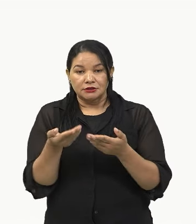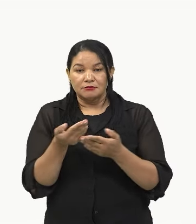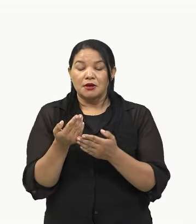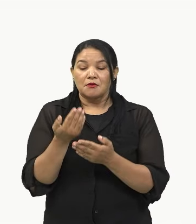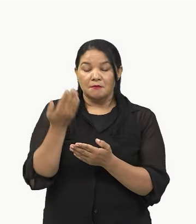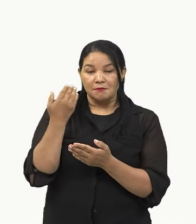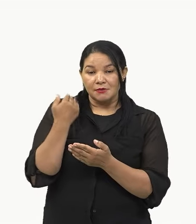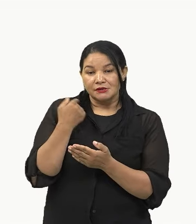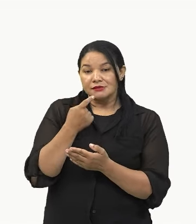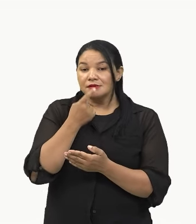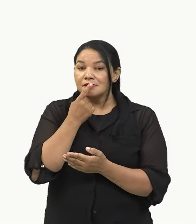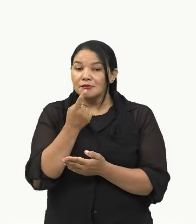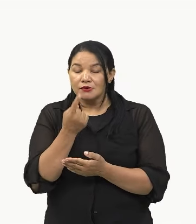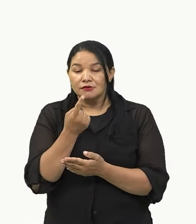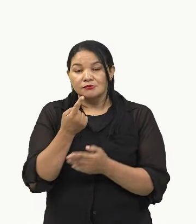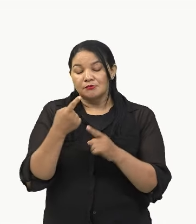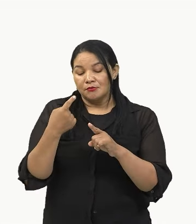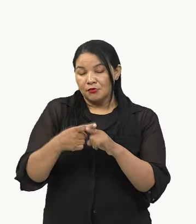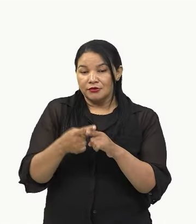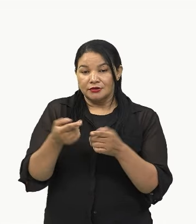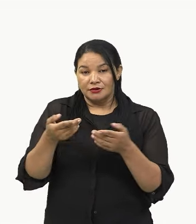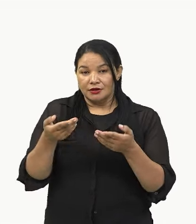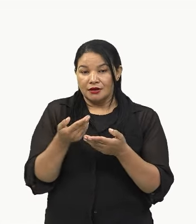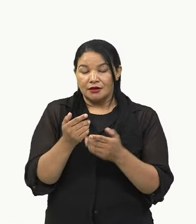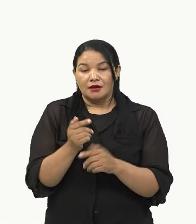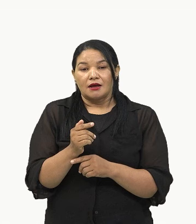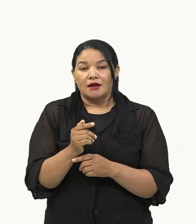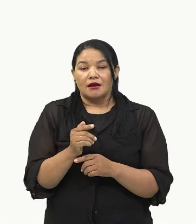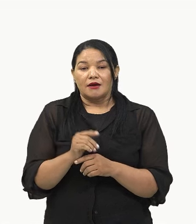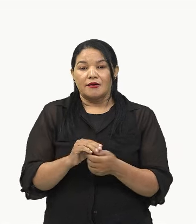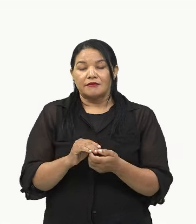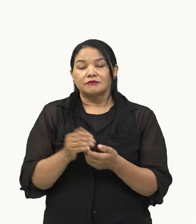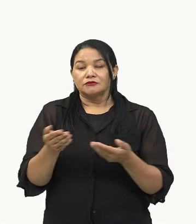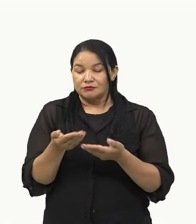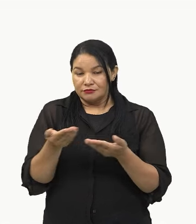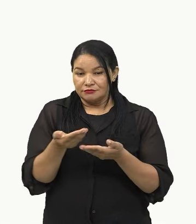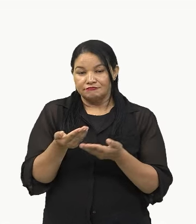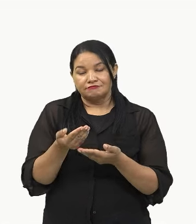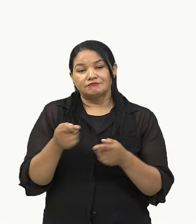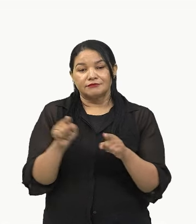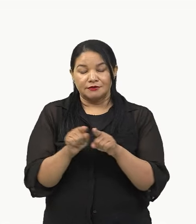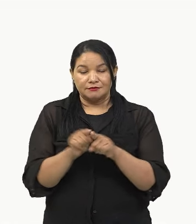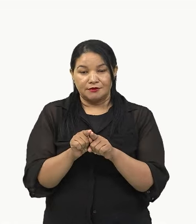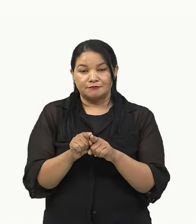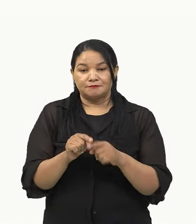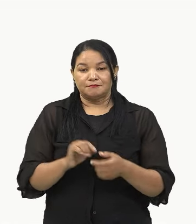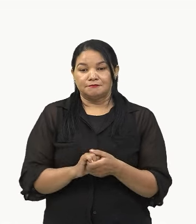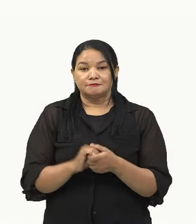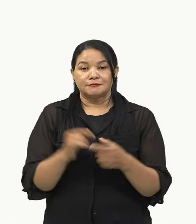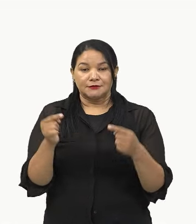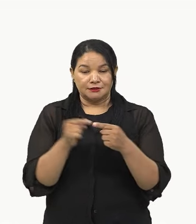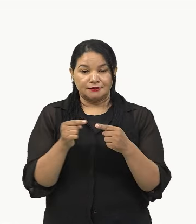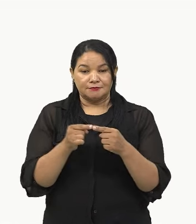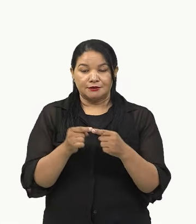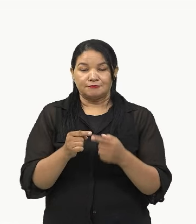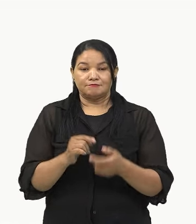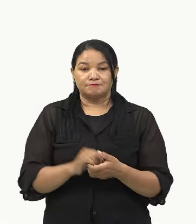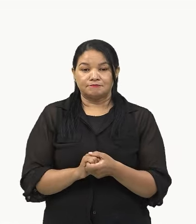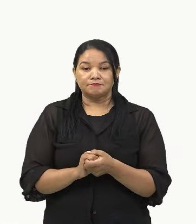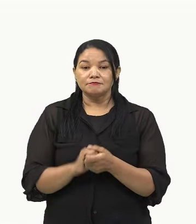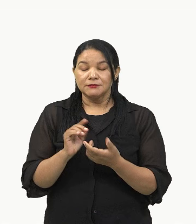passado, mas que ainda tem algum resquício no presente. Então, os nossos marcadores aqui